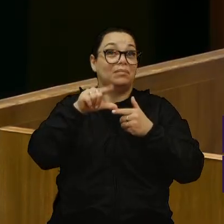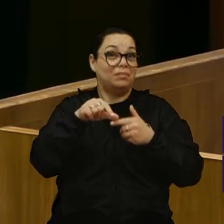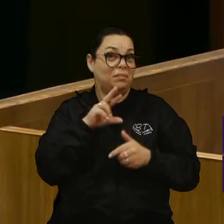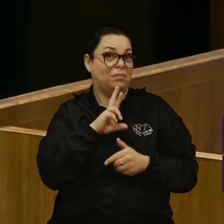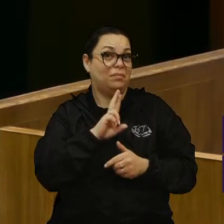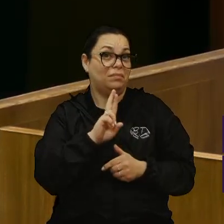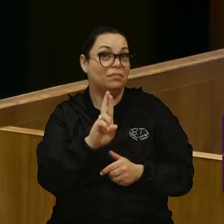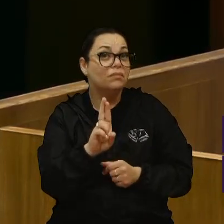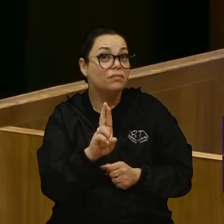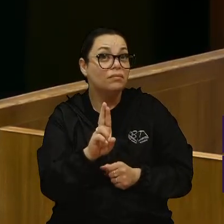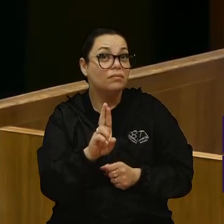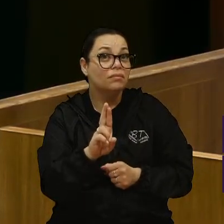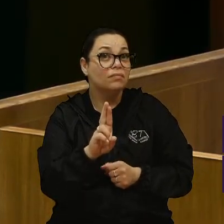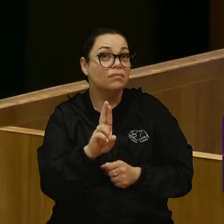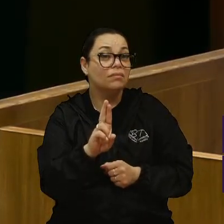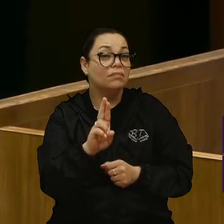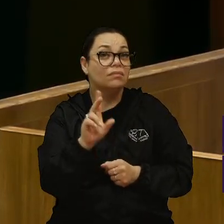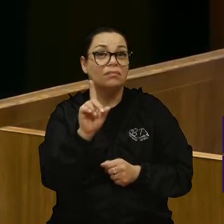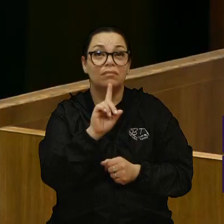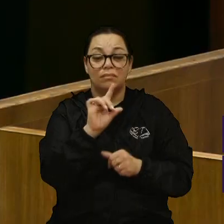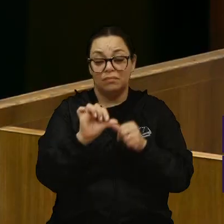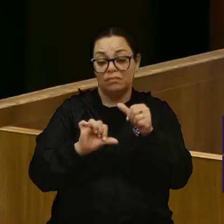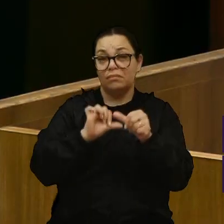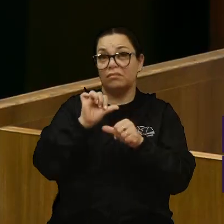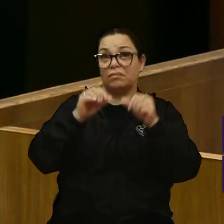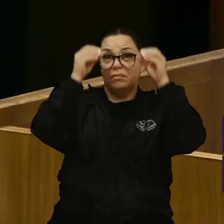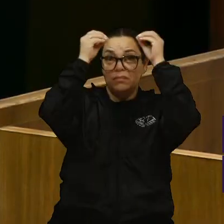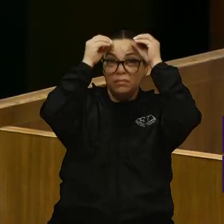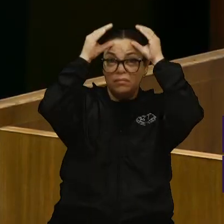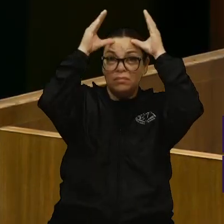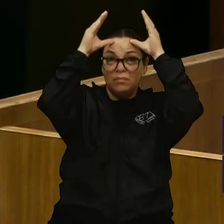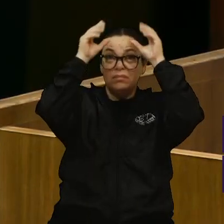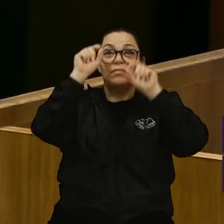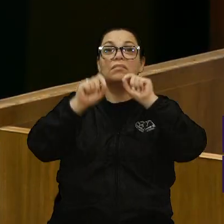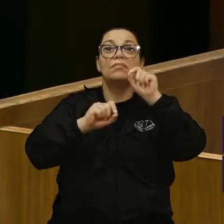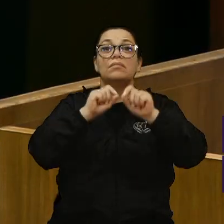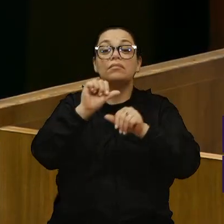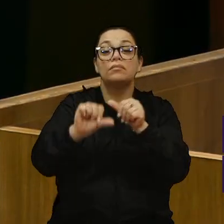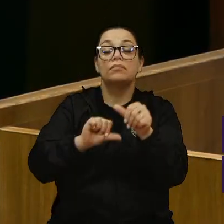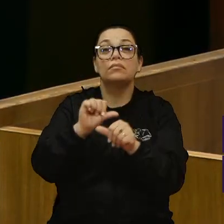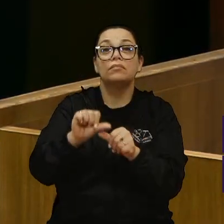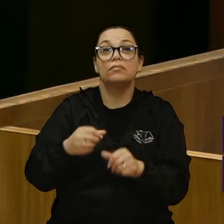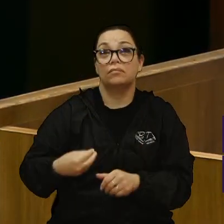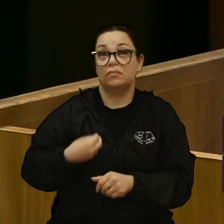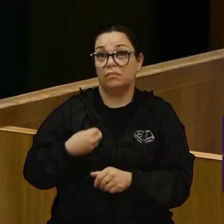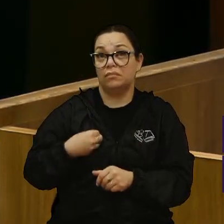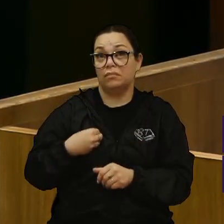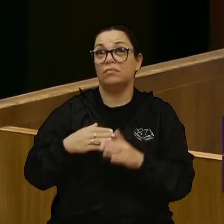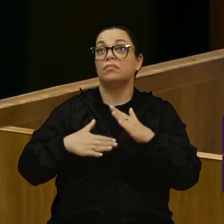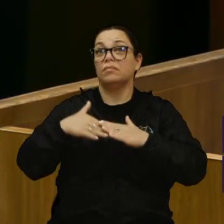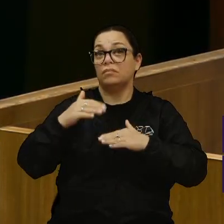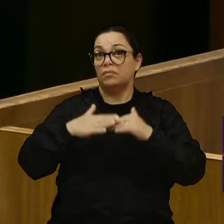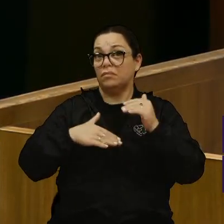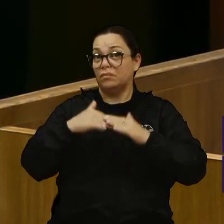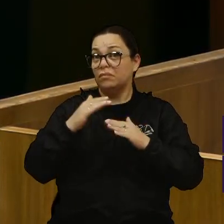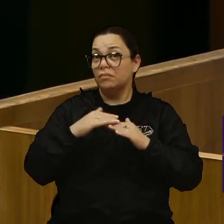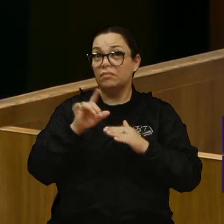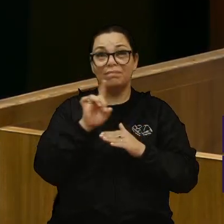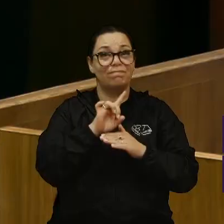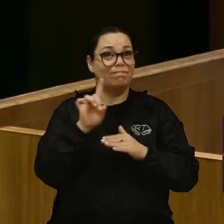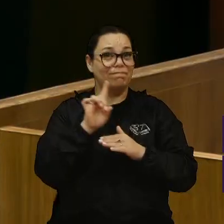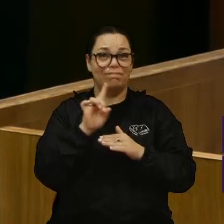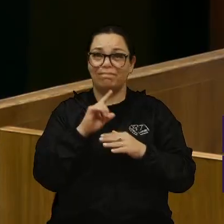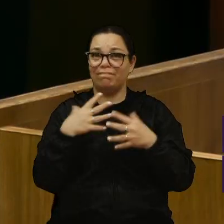retorno, não transformamos aquele conhecimento em mudanças concretas, eles também não vão